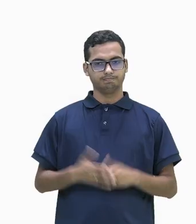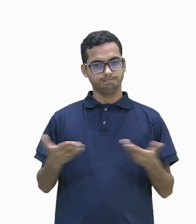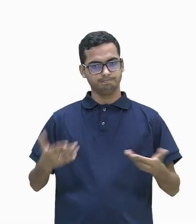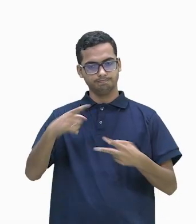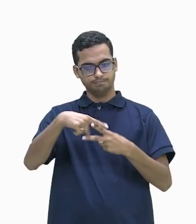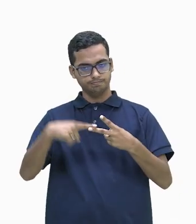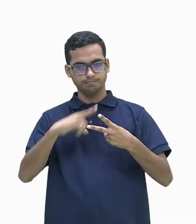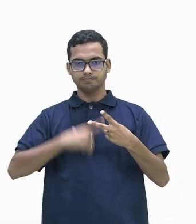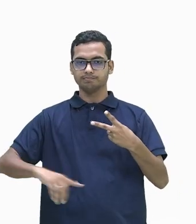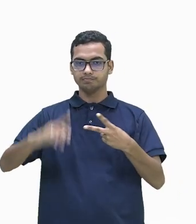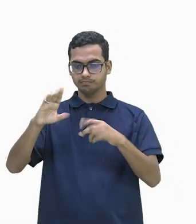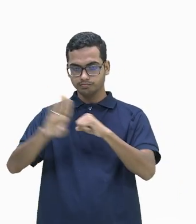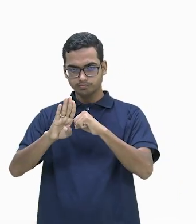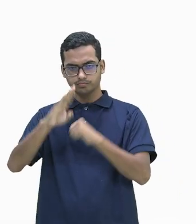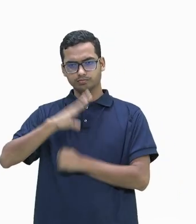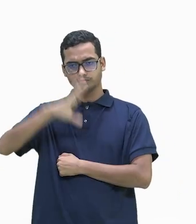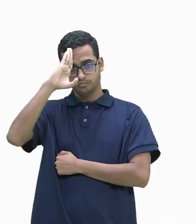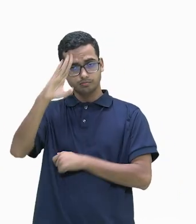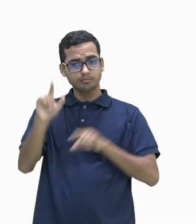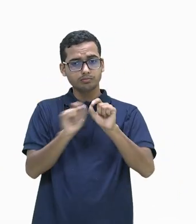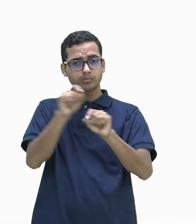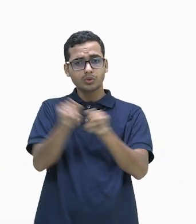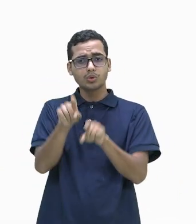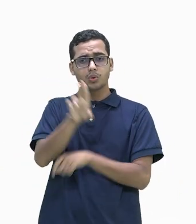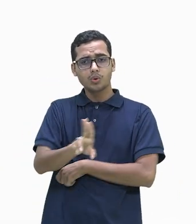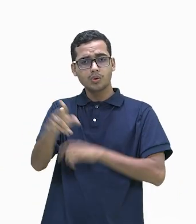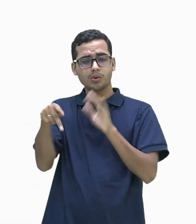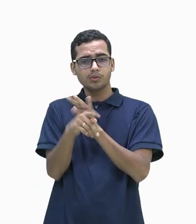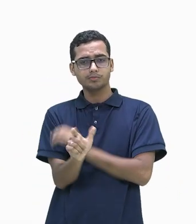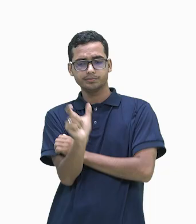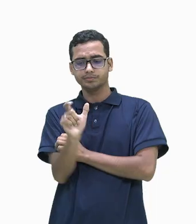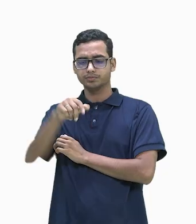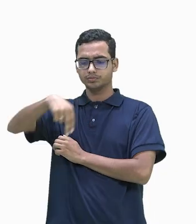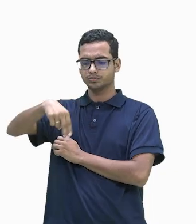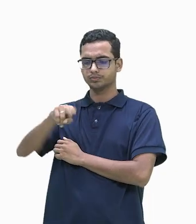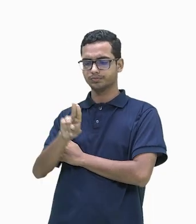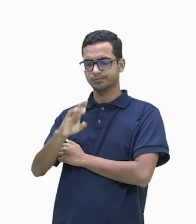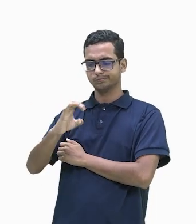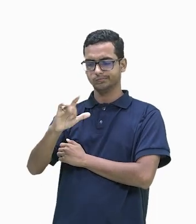são centrais. Portanto, eles são os nossos núcleos.